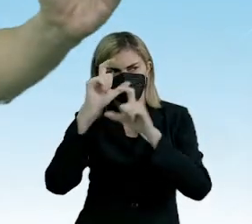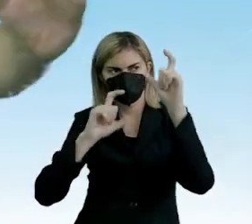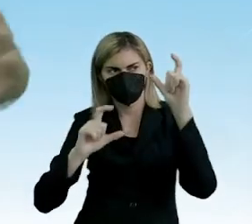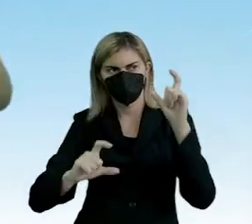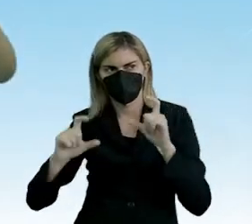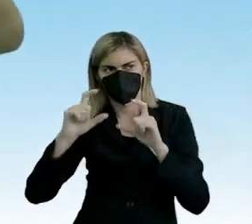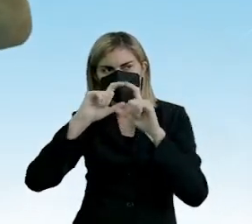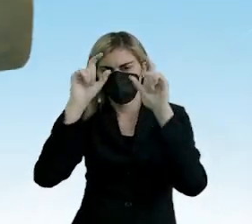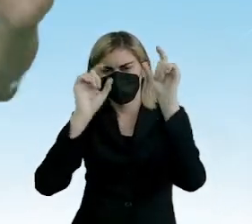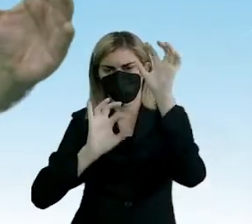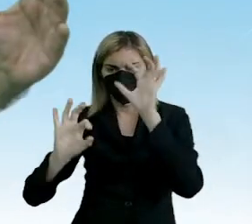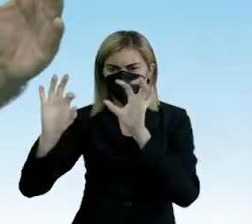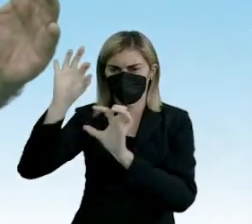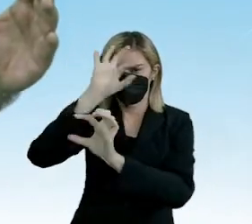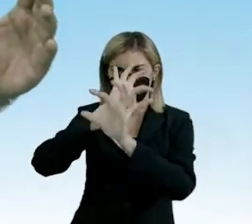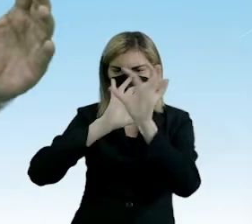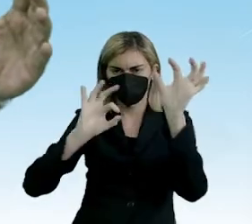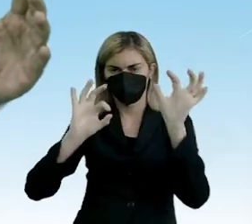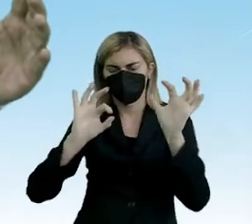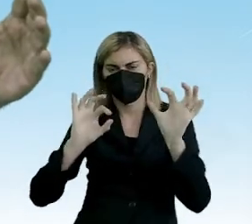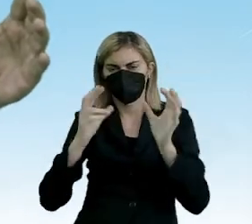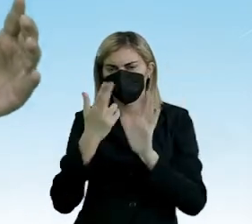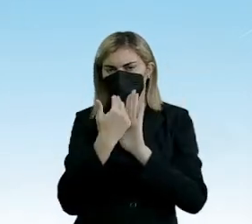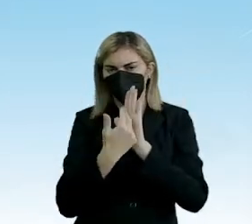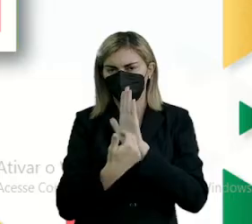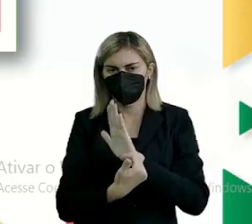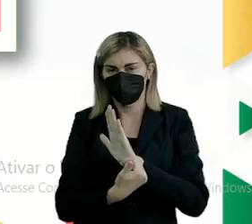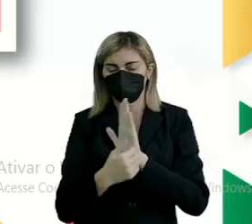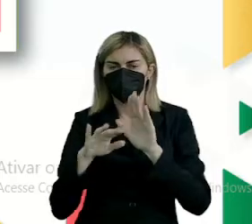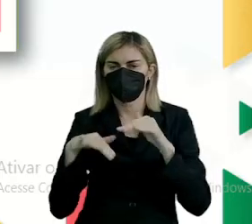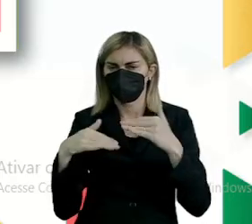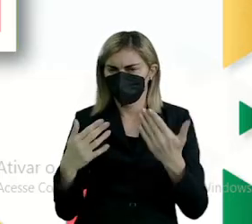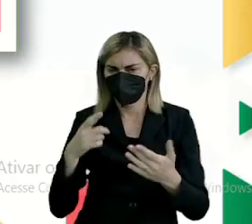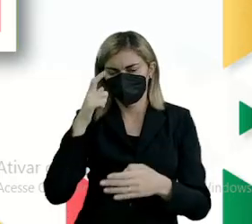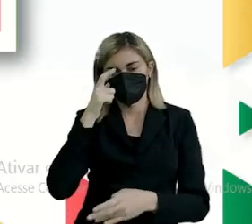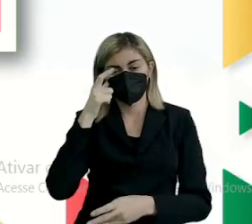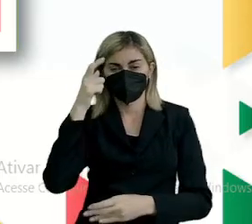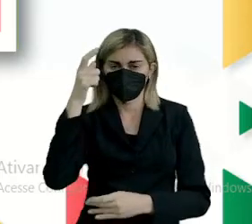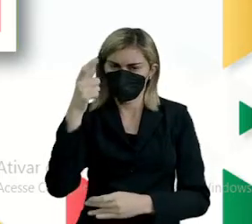dispostas, organizadas em figuras. Então há uma